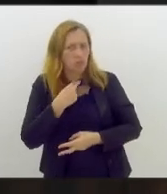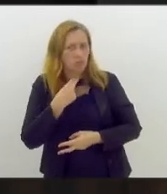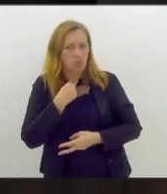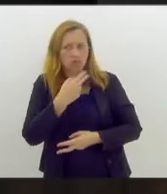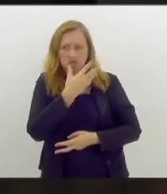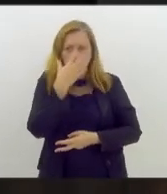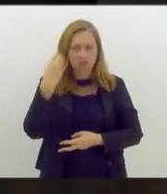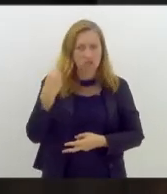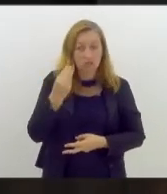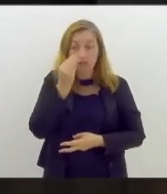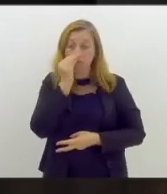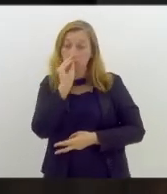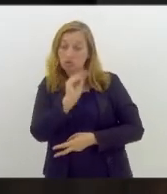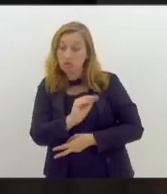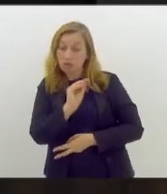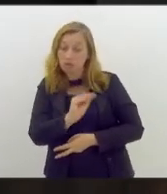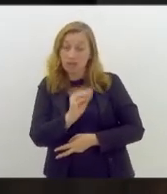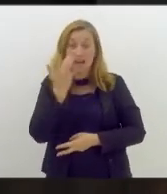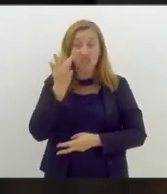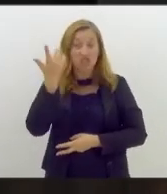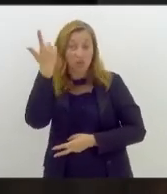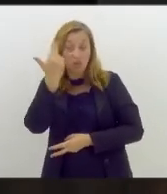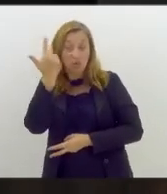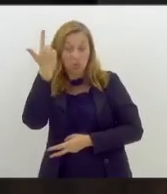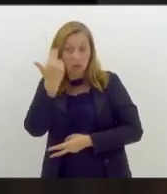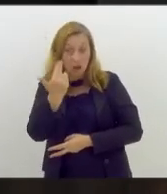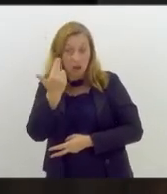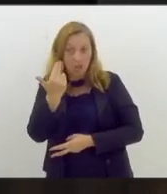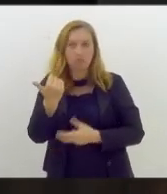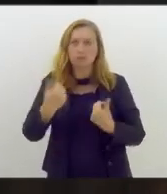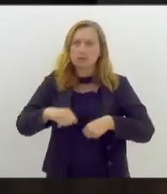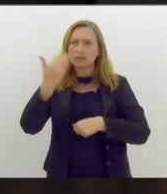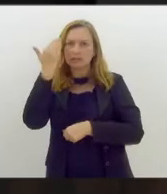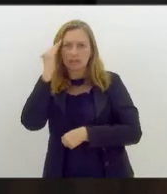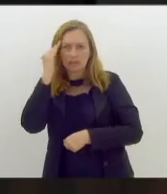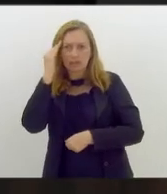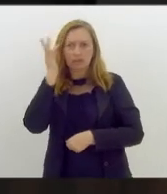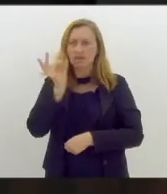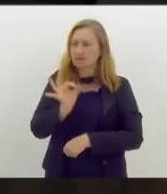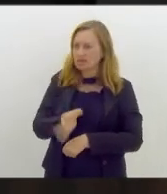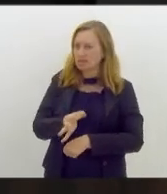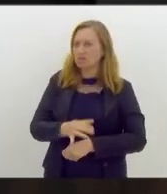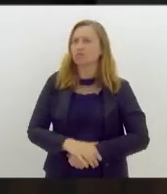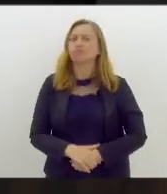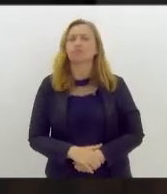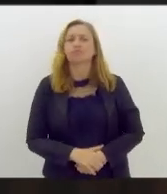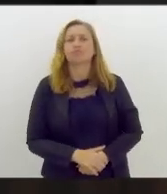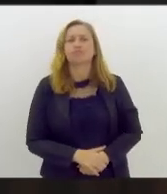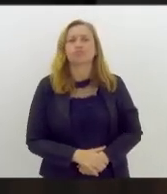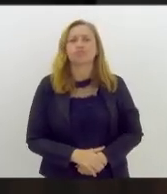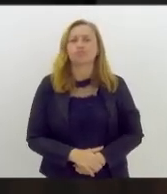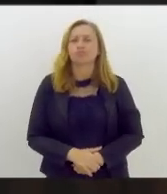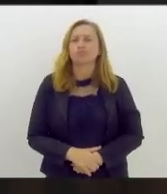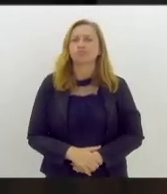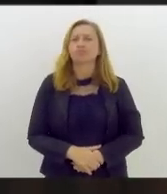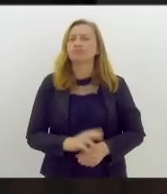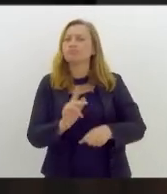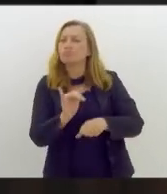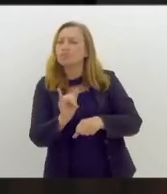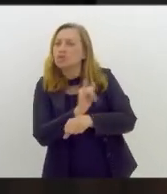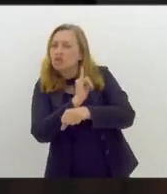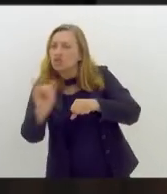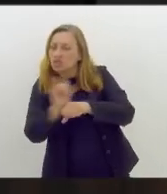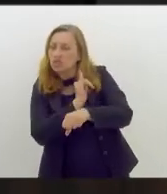banalizar e naturalizar a pretexto de compreendê-la de forma estrutural. Buscando alternativas,